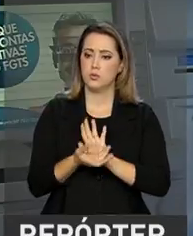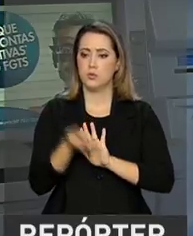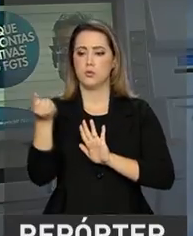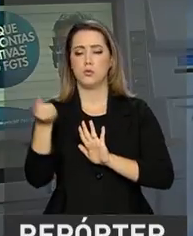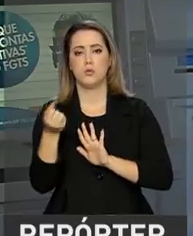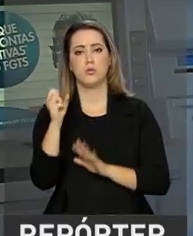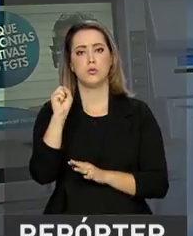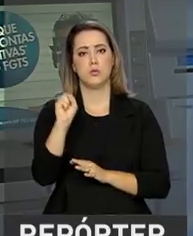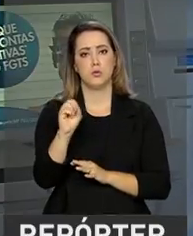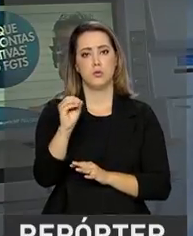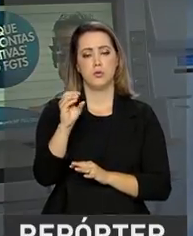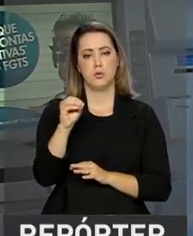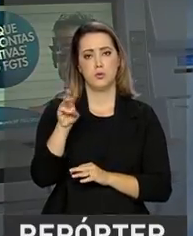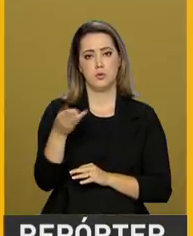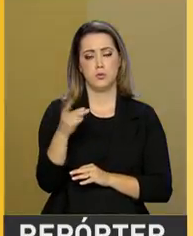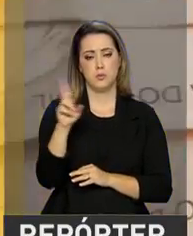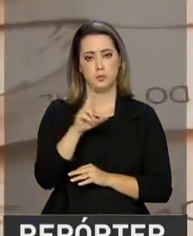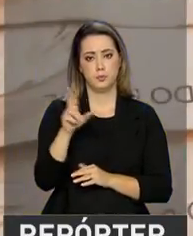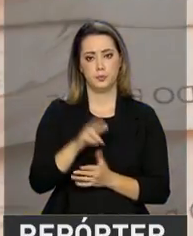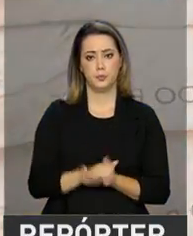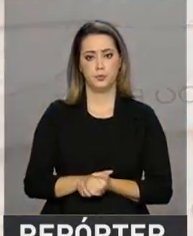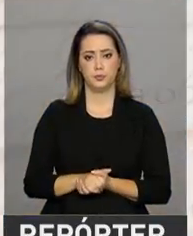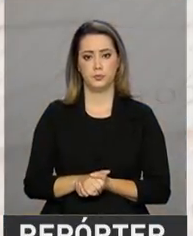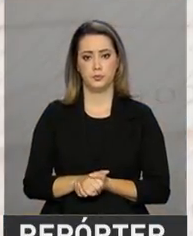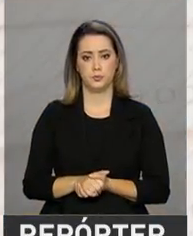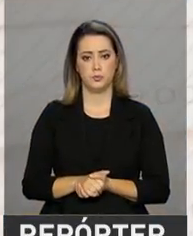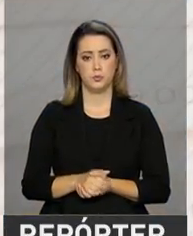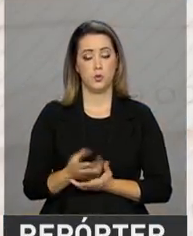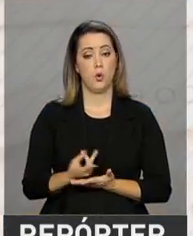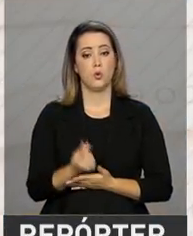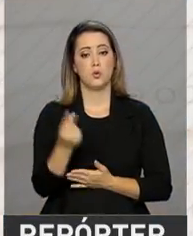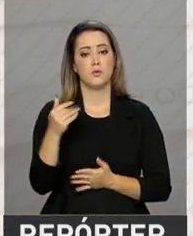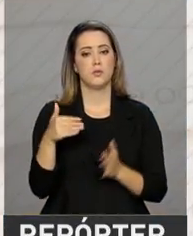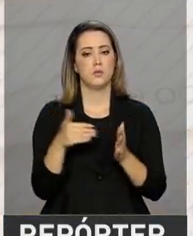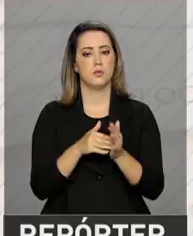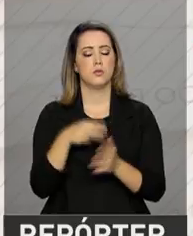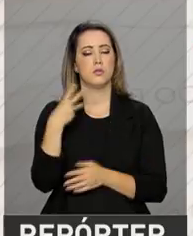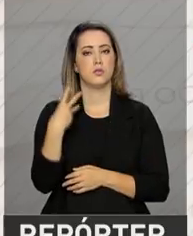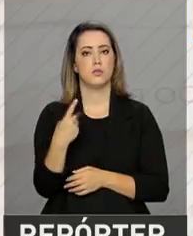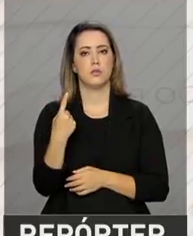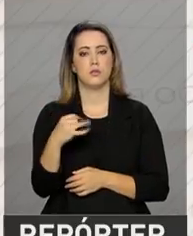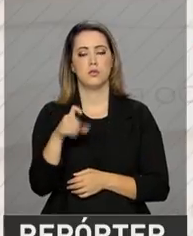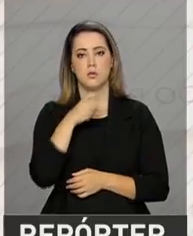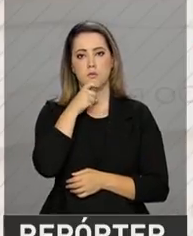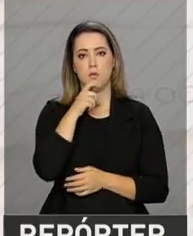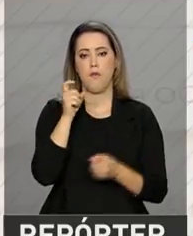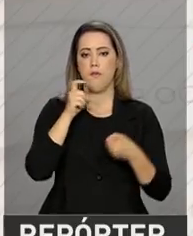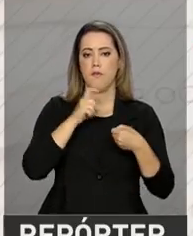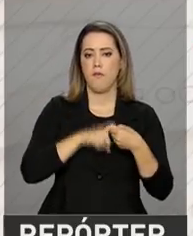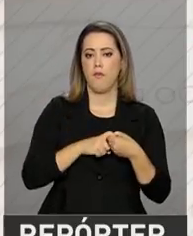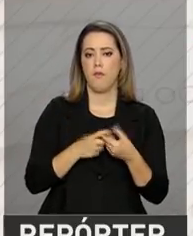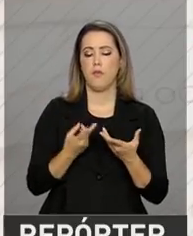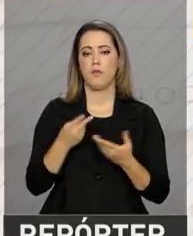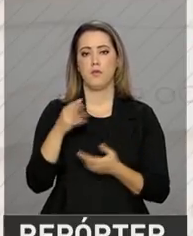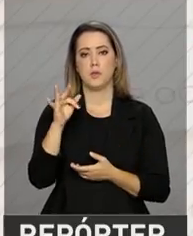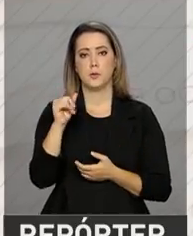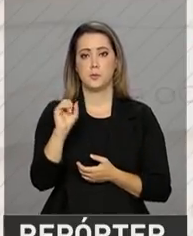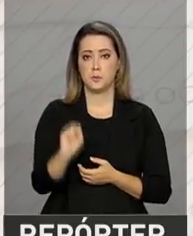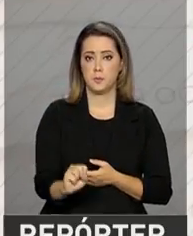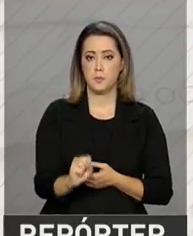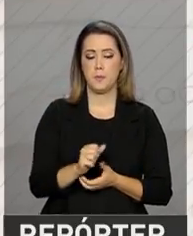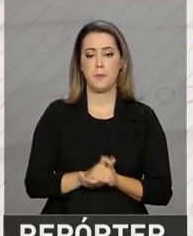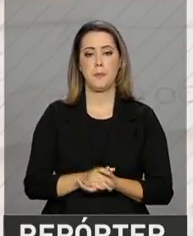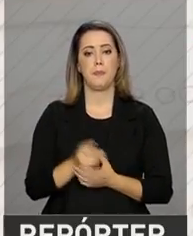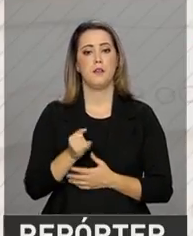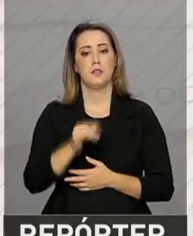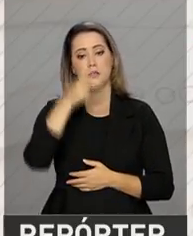800 milhões de reais os valores não sacados até 31 de julho voltam para a conta vinculada do fgts